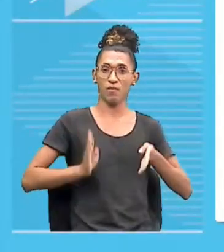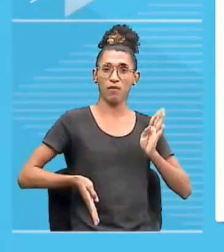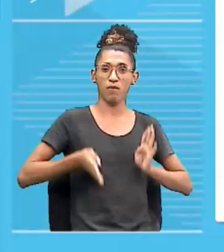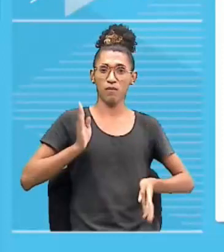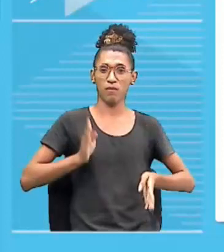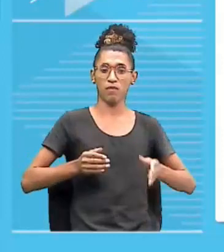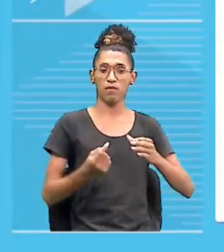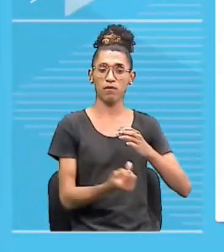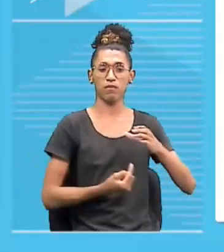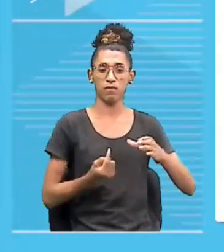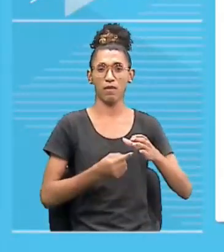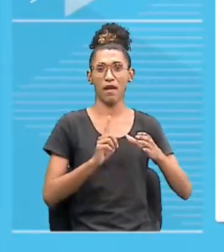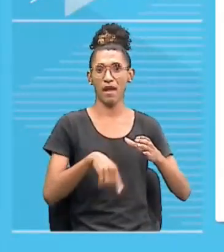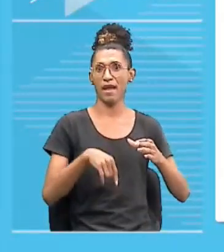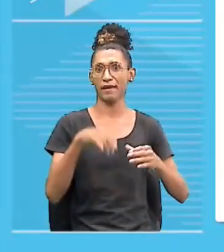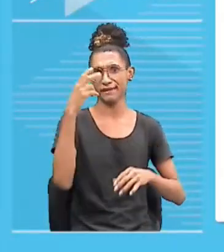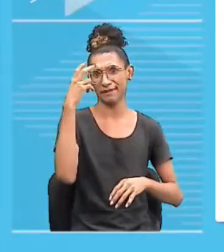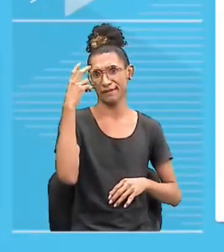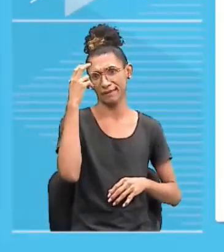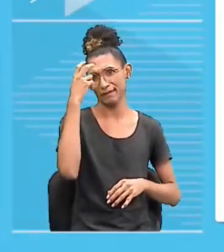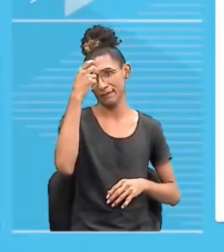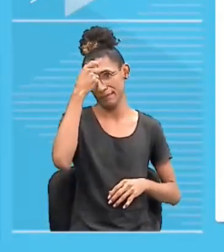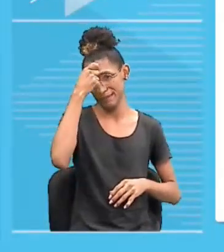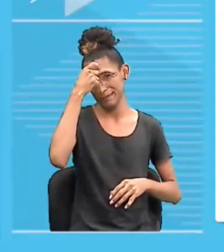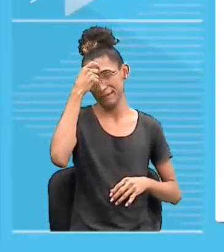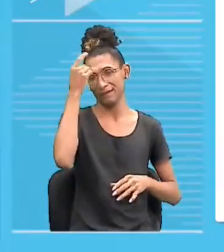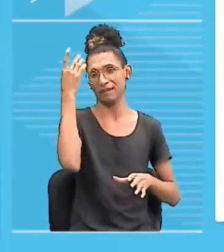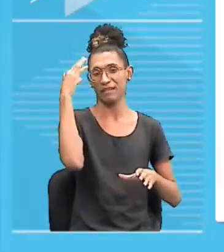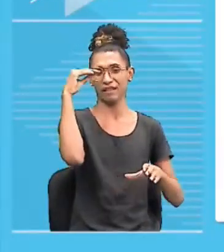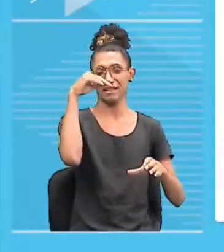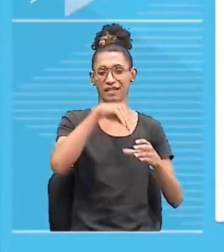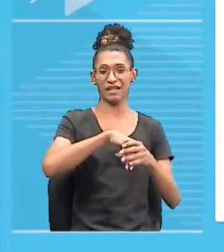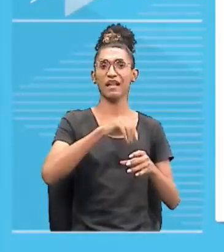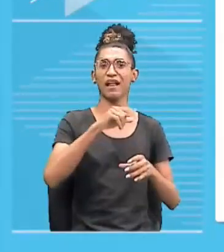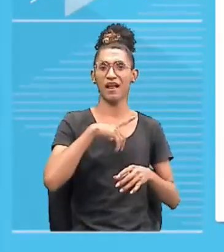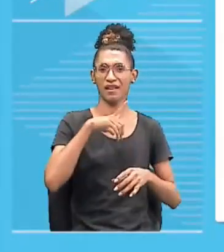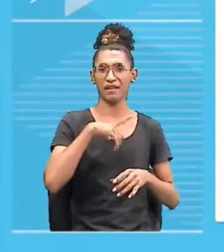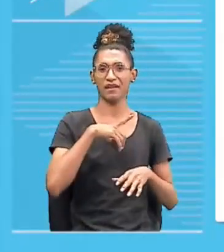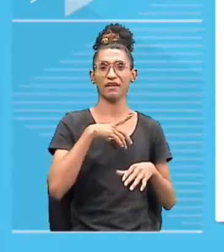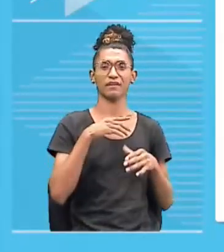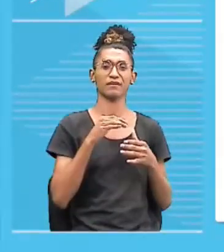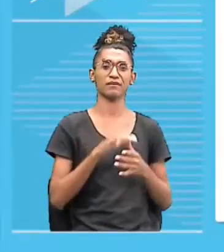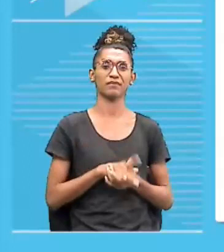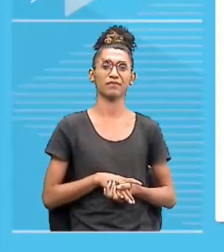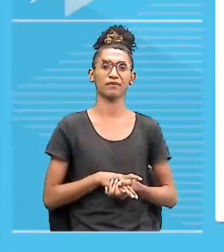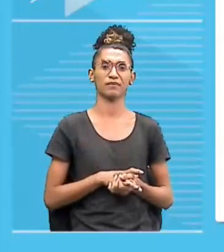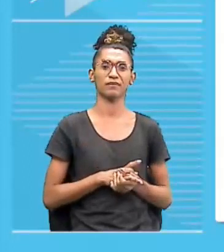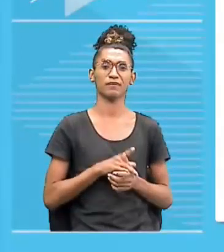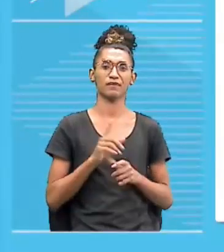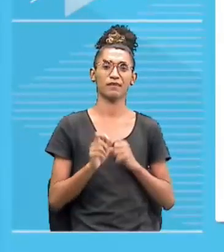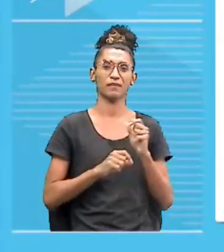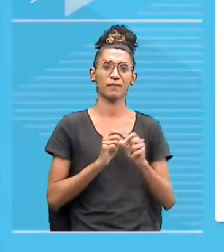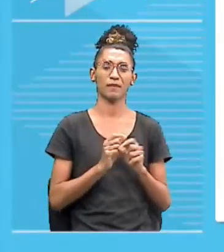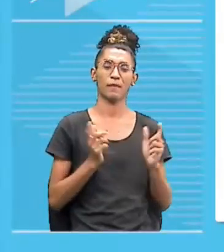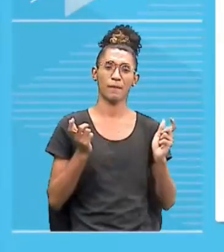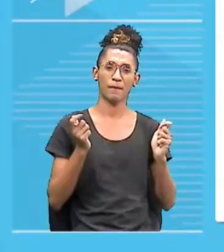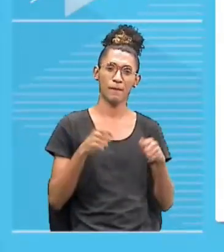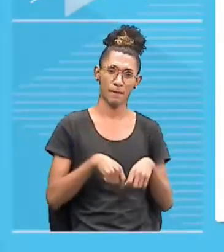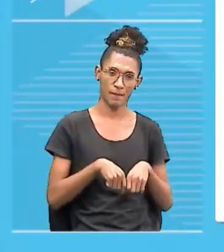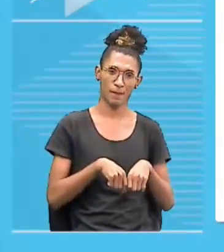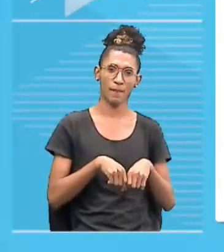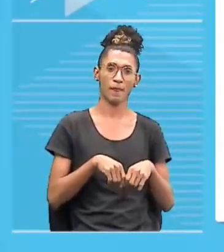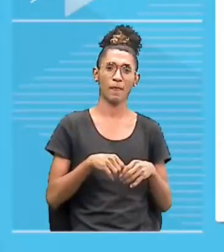inteligência. Ela tem um software, né? Ela tem uma inteligência lá dentro dela, de alguma forma que possibilita que ela realize